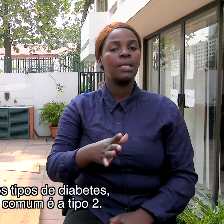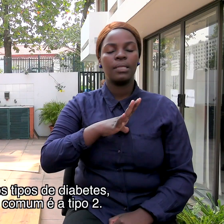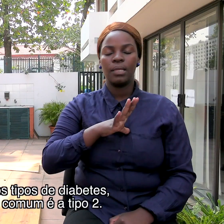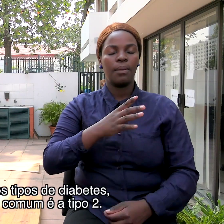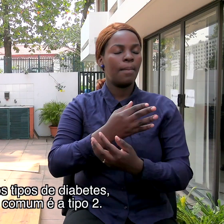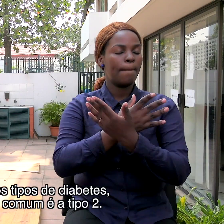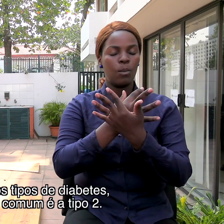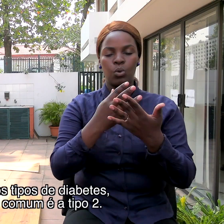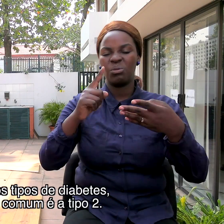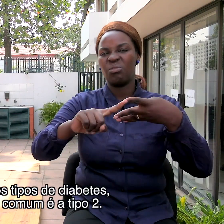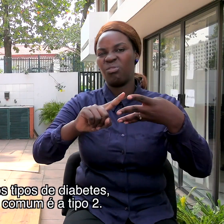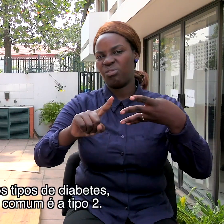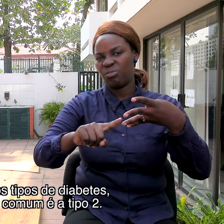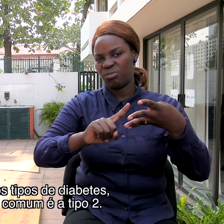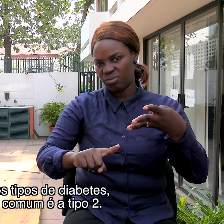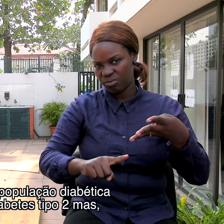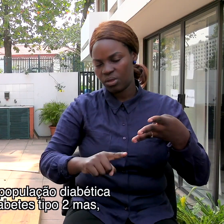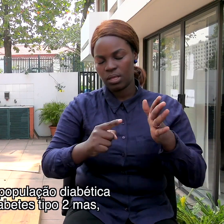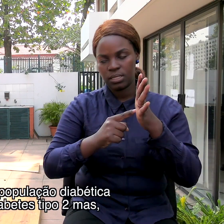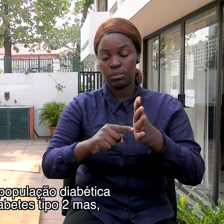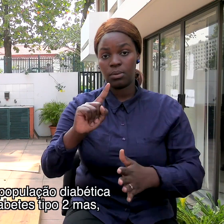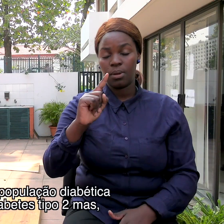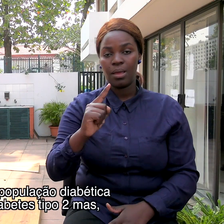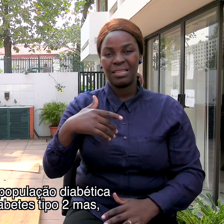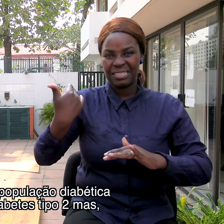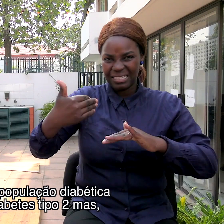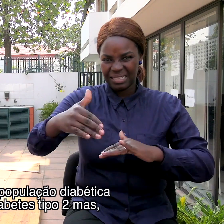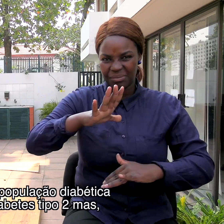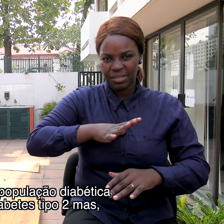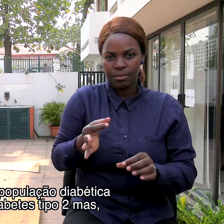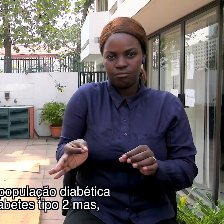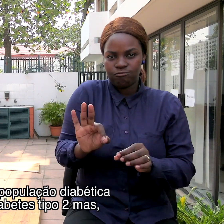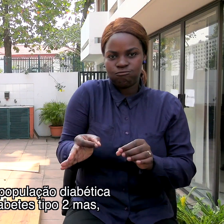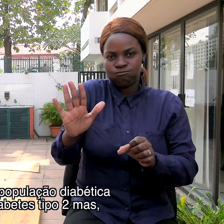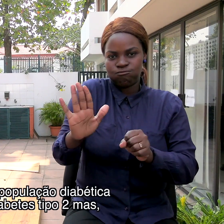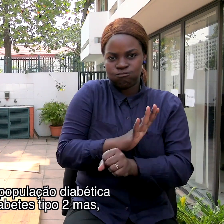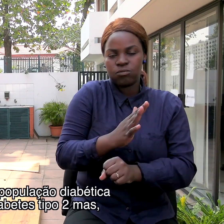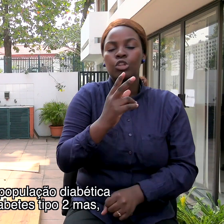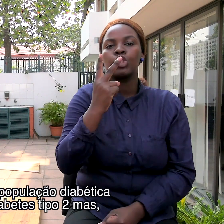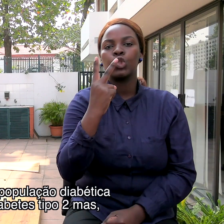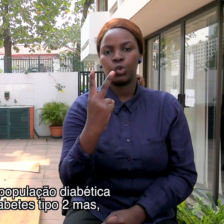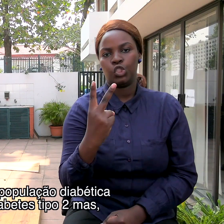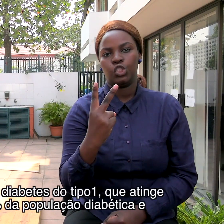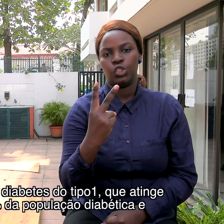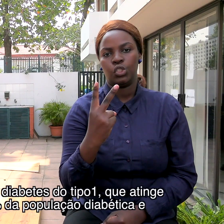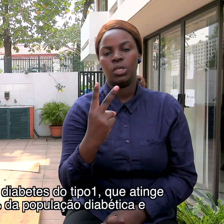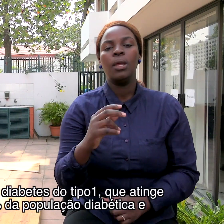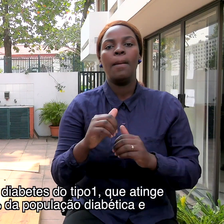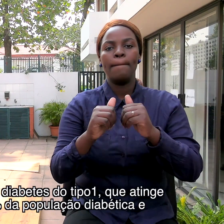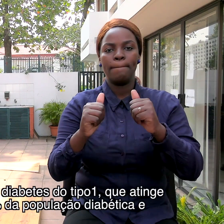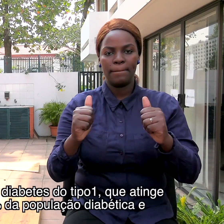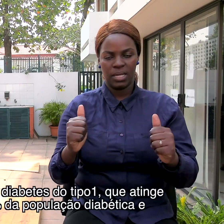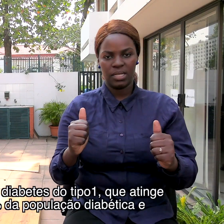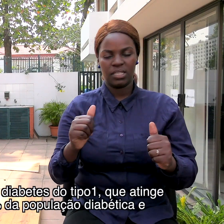de diabetes. A mais comum é a diabetes tipo 2. 90% da população diabética tem diabetes tipo 2. Mas existe